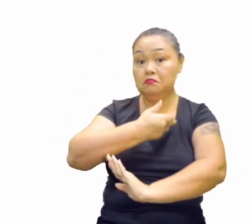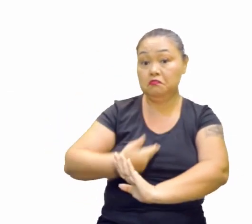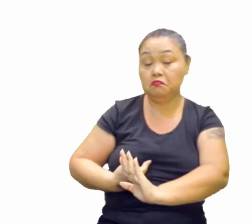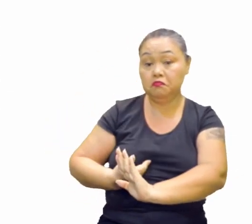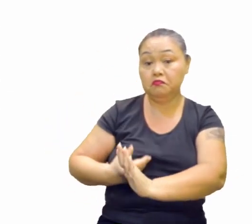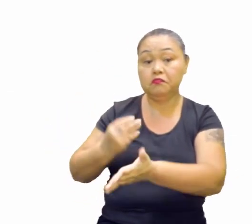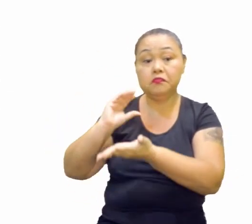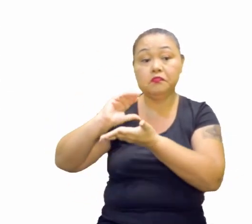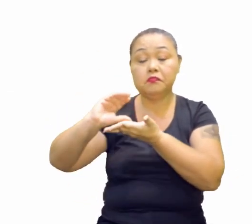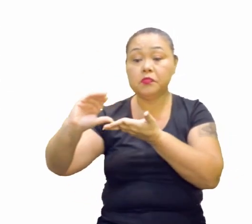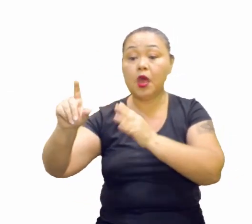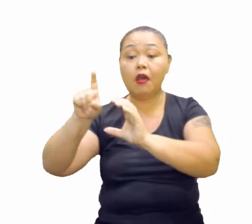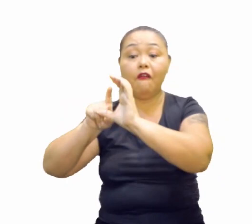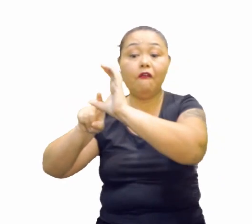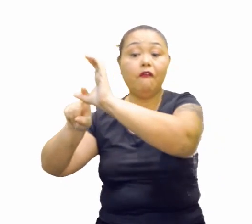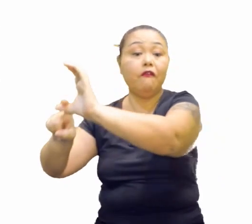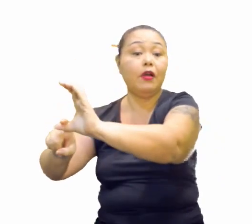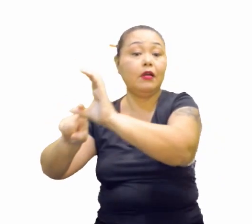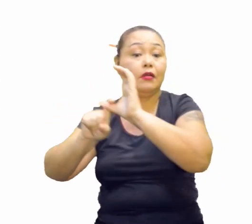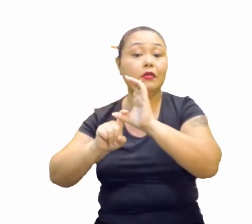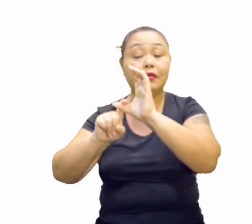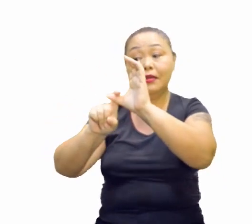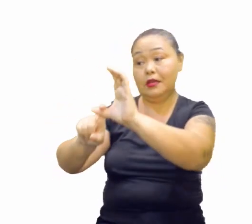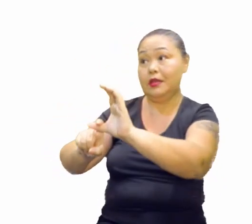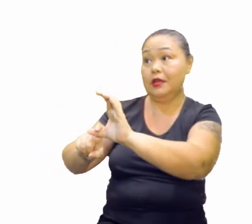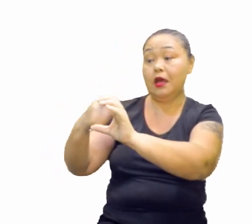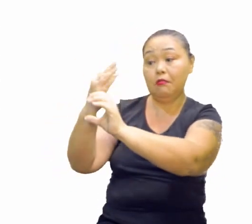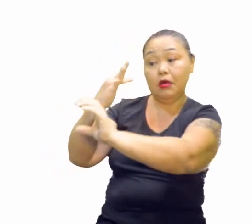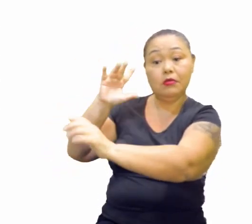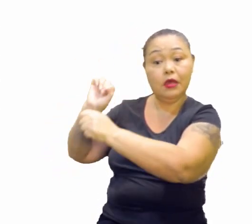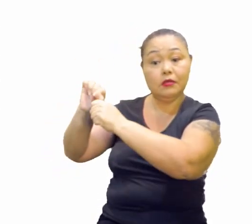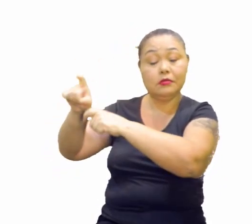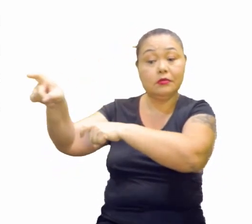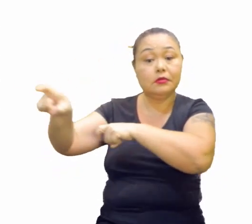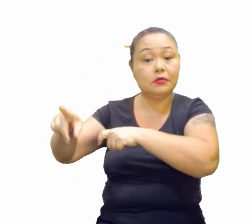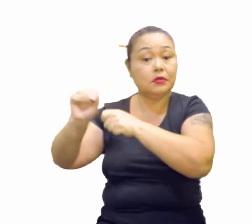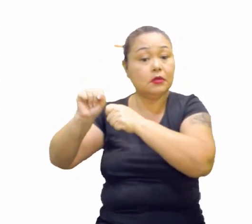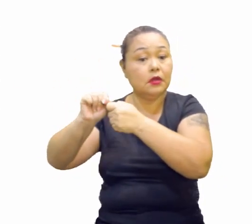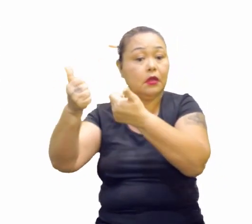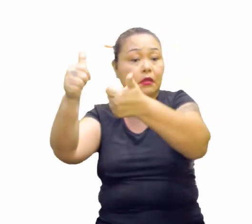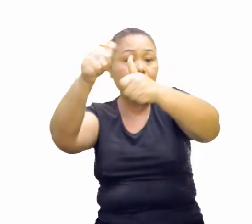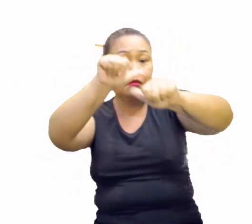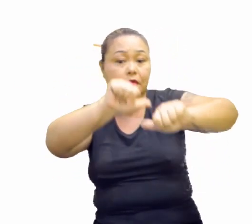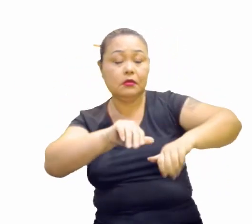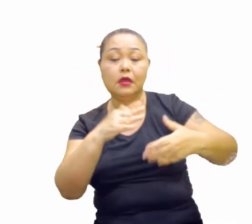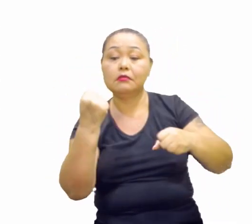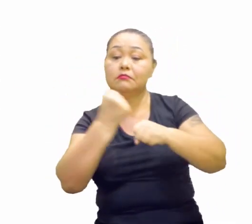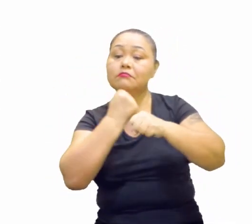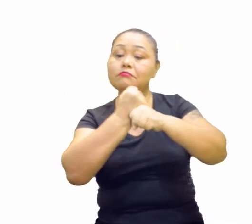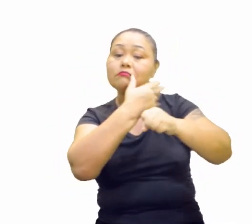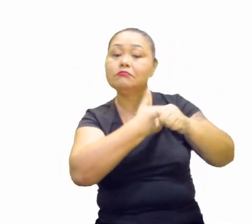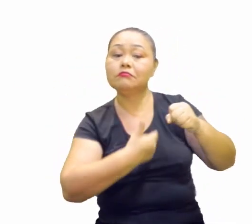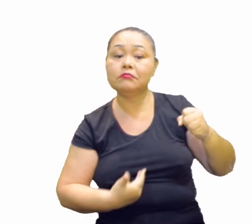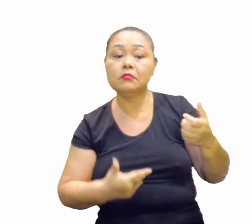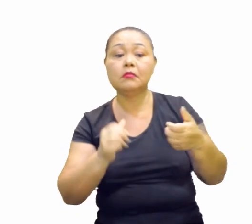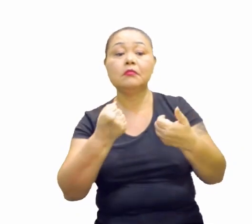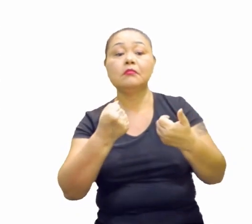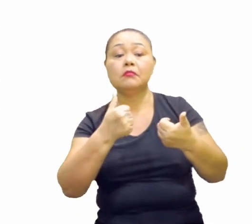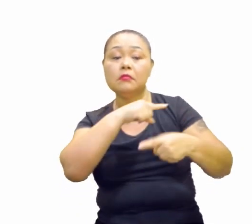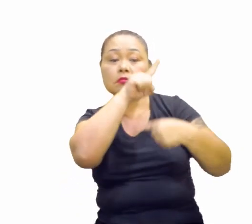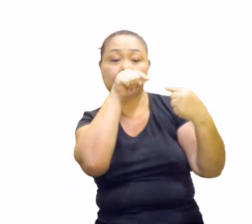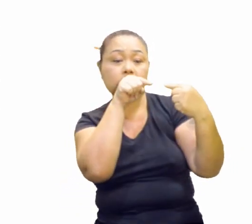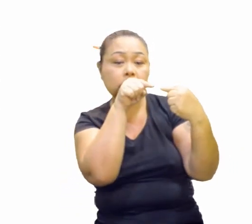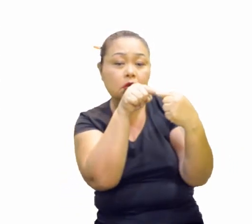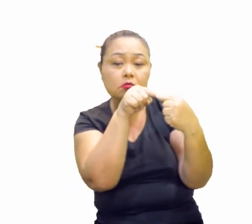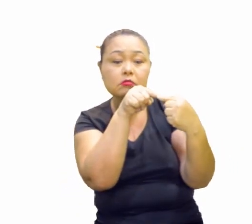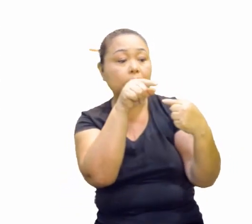aos fazendeiros arruinados, a realização de diversas obras públicas, com o objetivo de criar postos de trabalho,